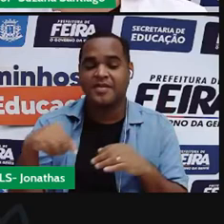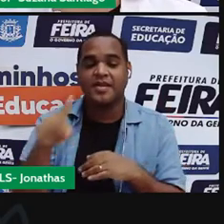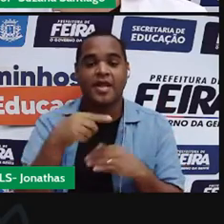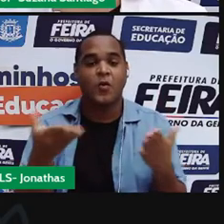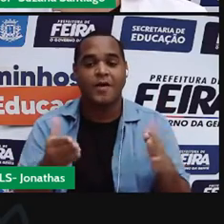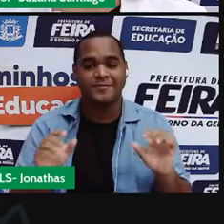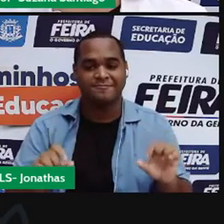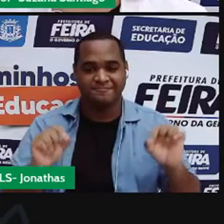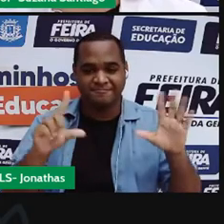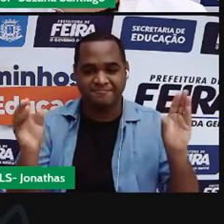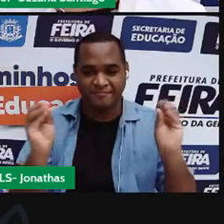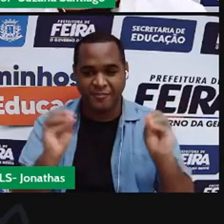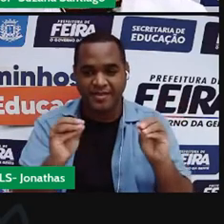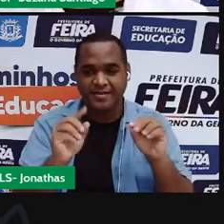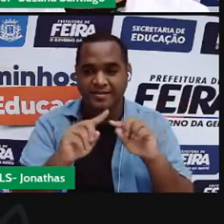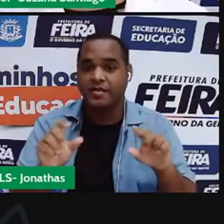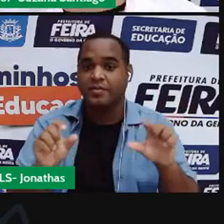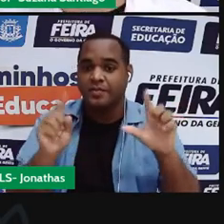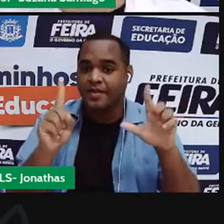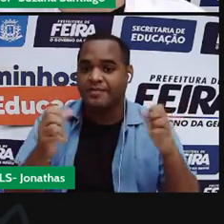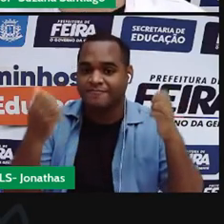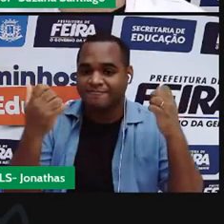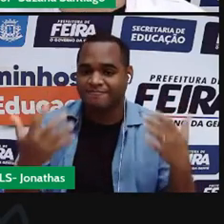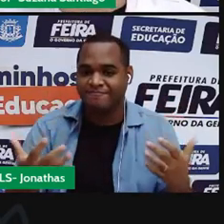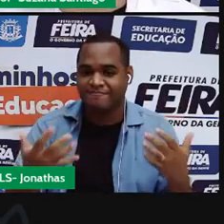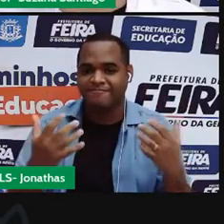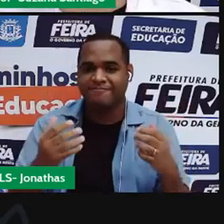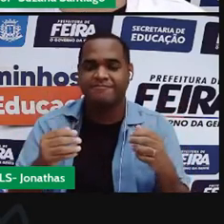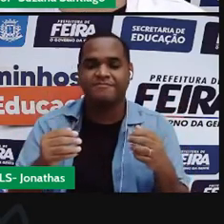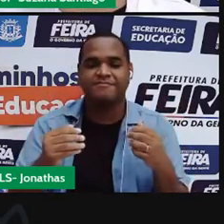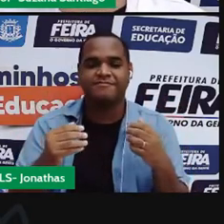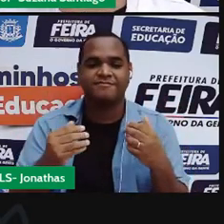minha apresentação aqui no fundo.